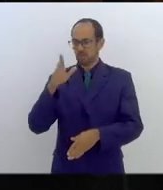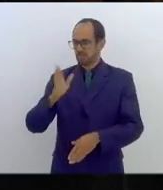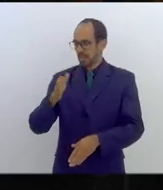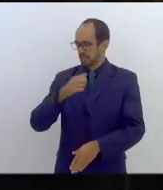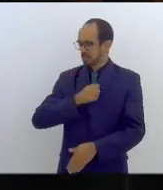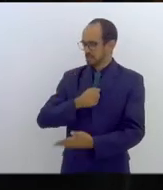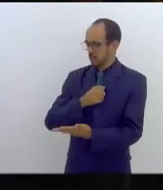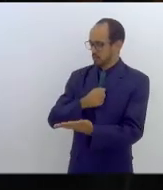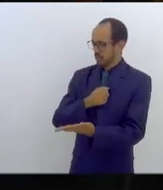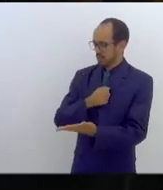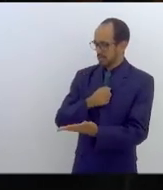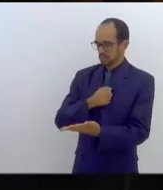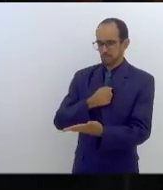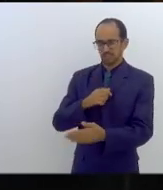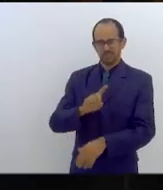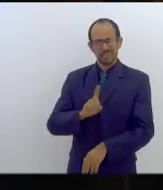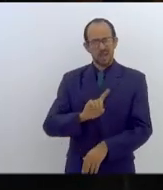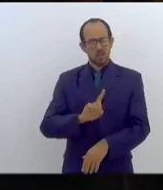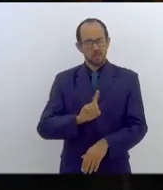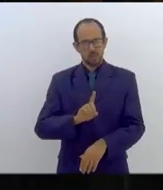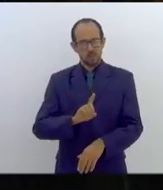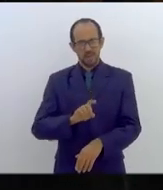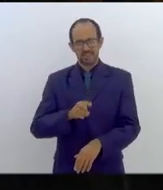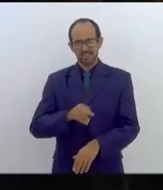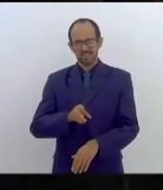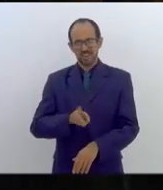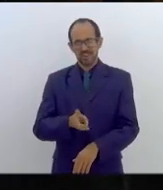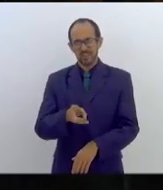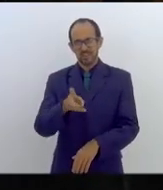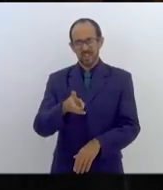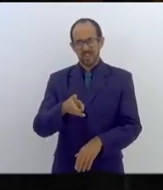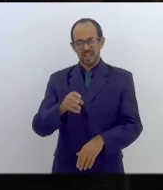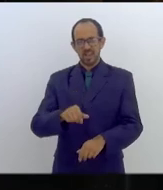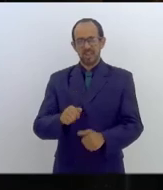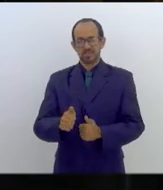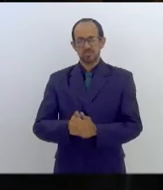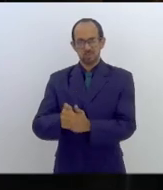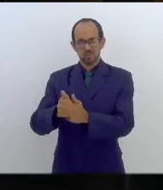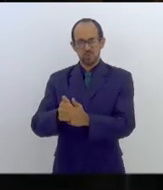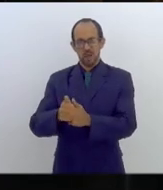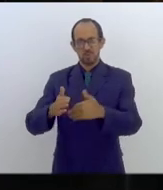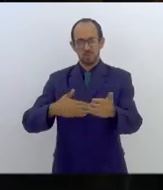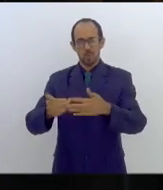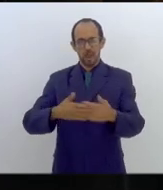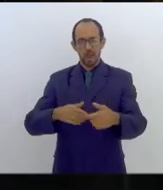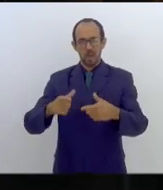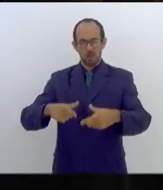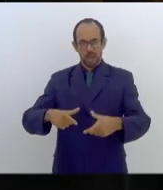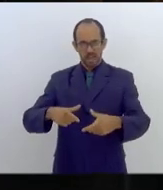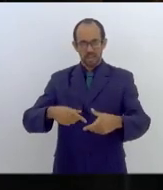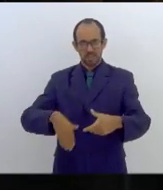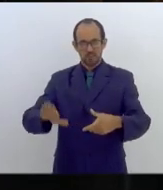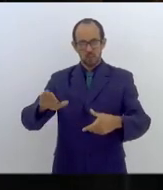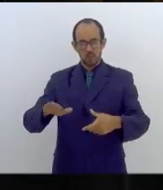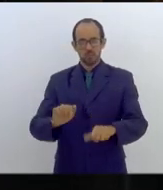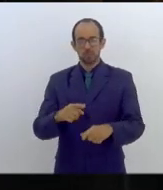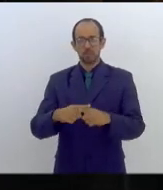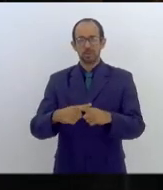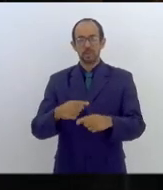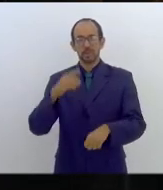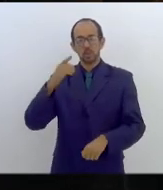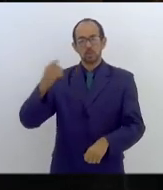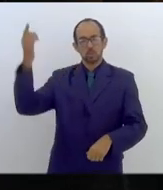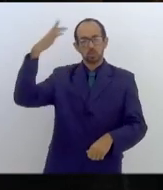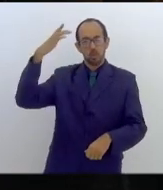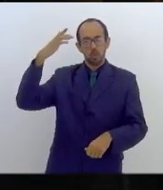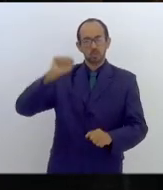não vai não Renato que nós vamos seguir ele aonde ele for porque ele tem o dom de ser um interlocutor